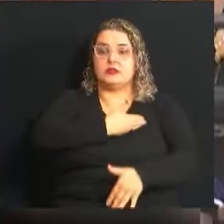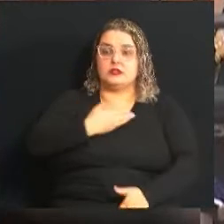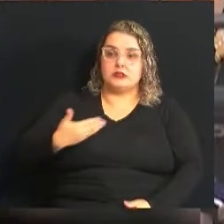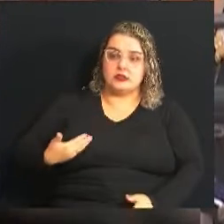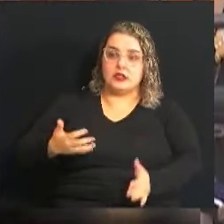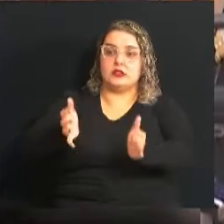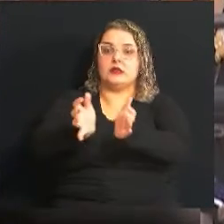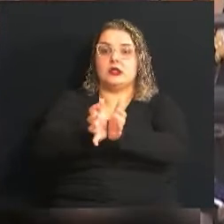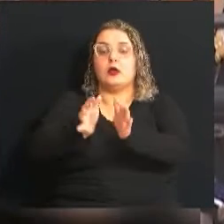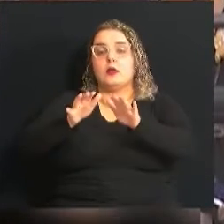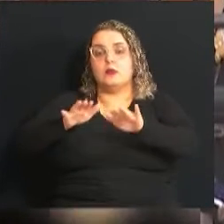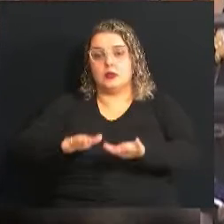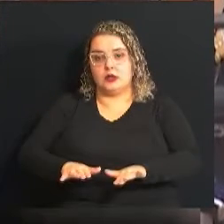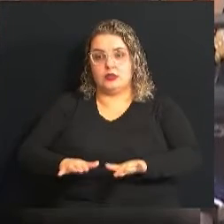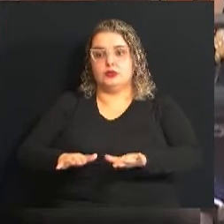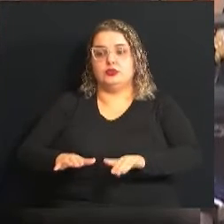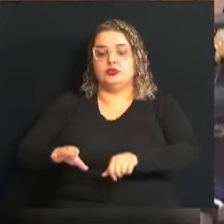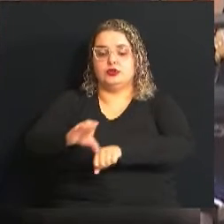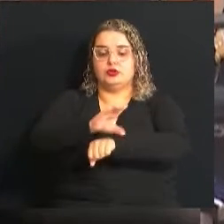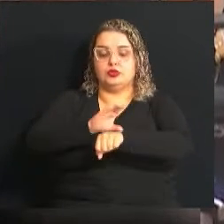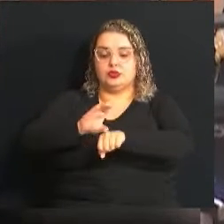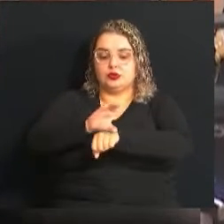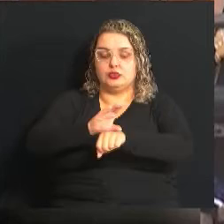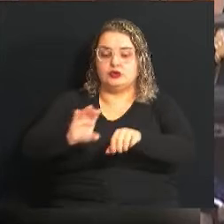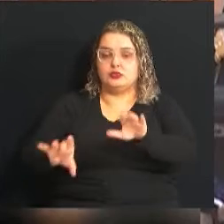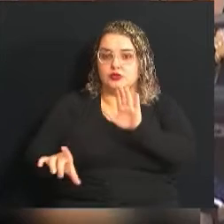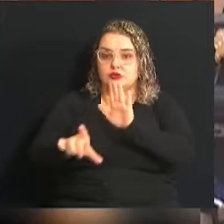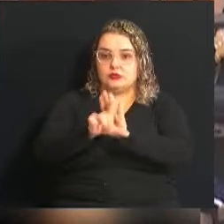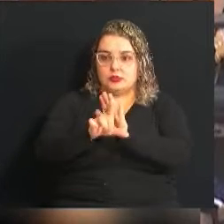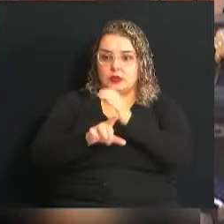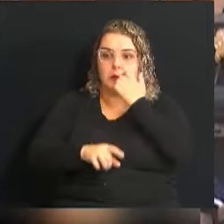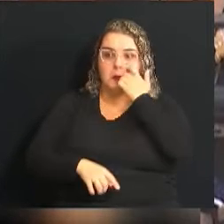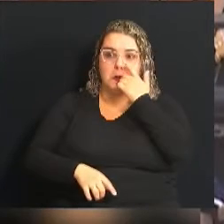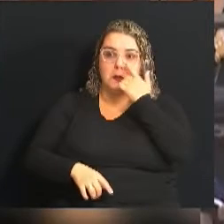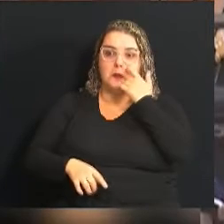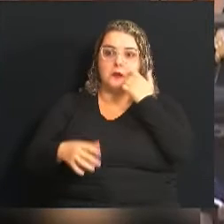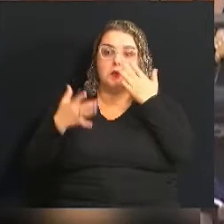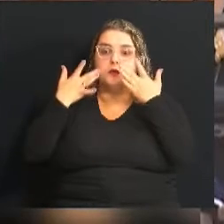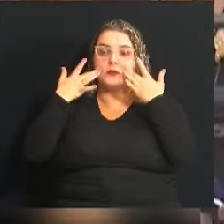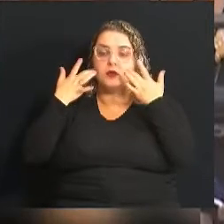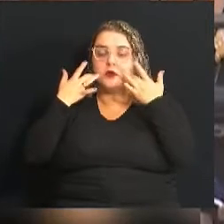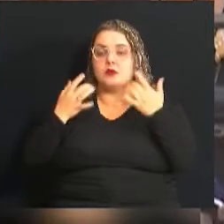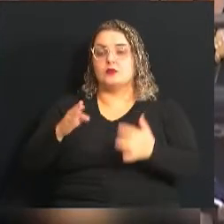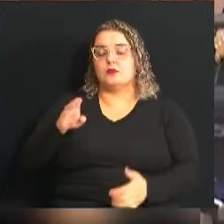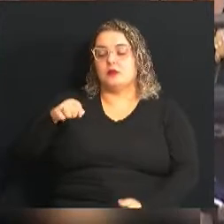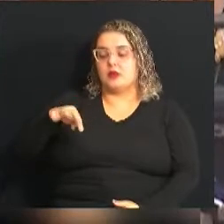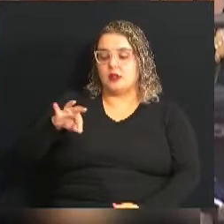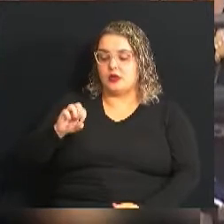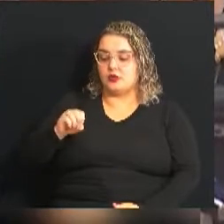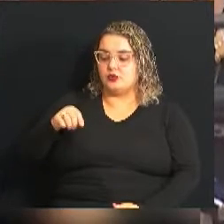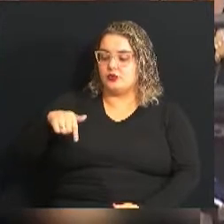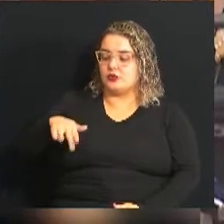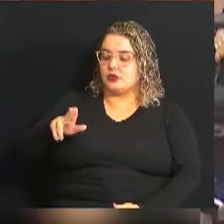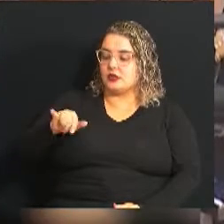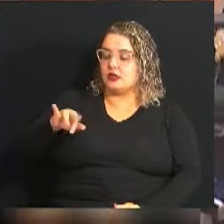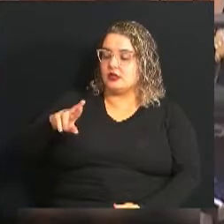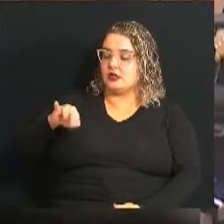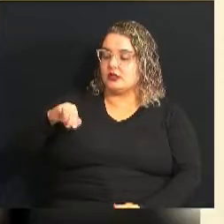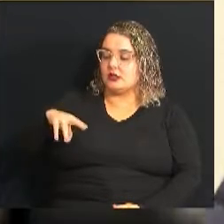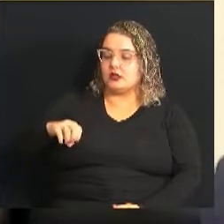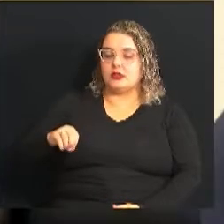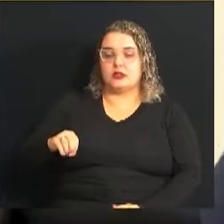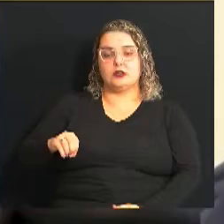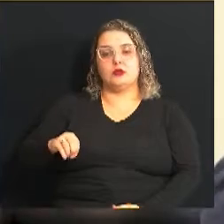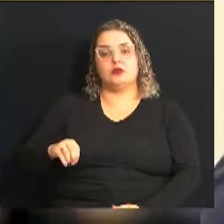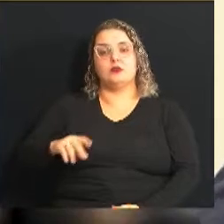Comissão Permanente de Constituição e Legalidade no Teatro Bento Quirino. Comandada pelo vereador Igor Diego,